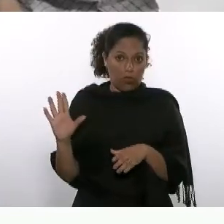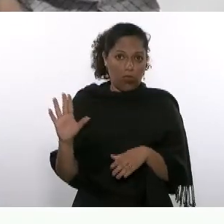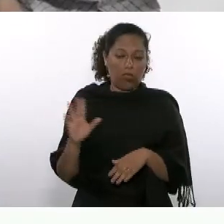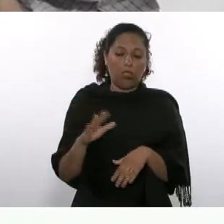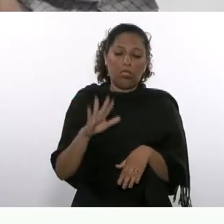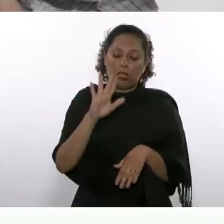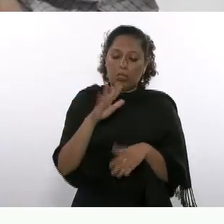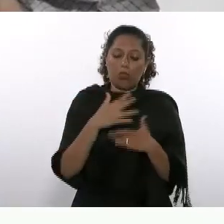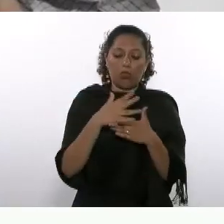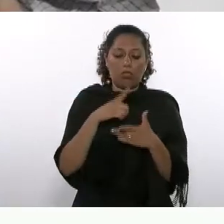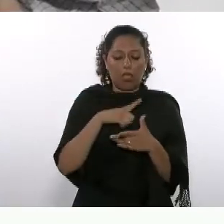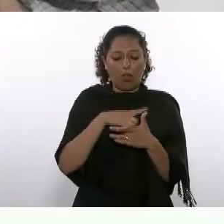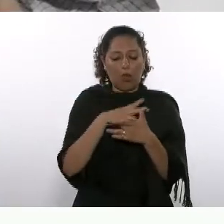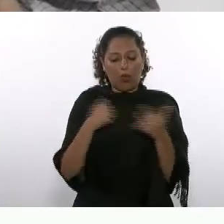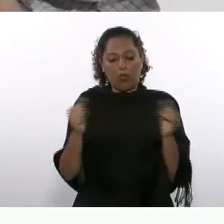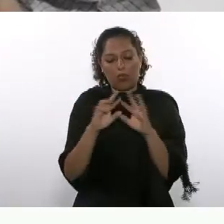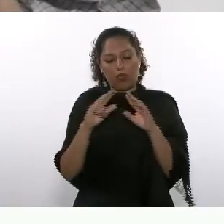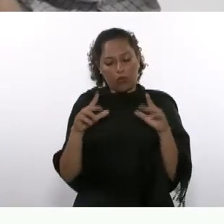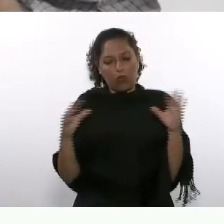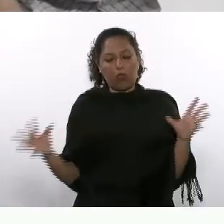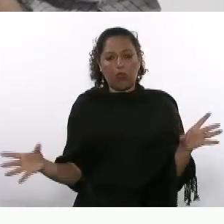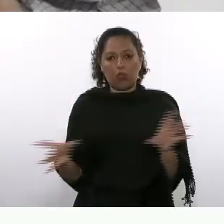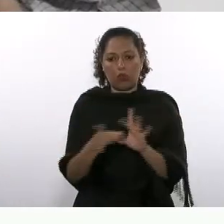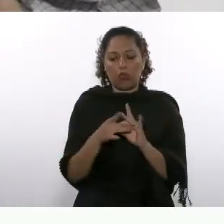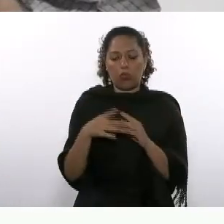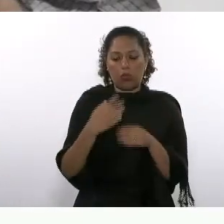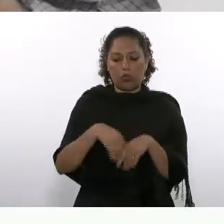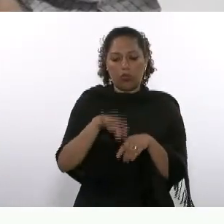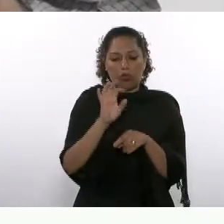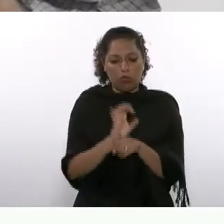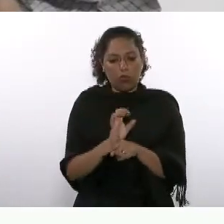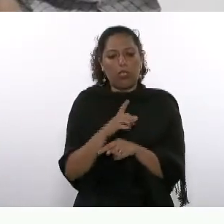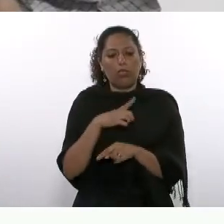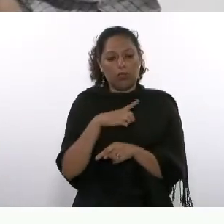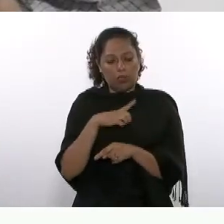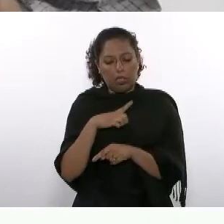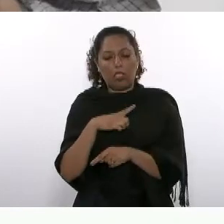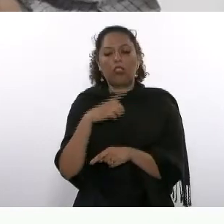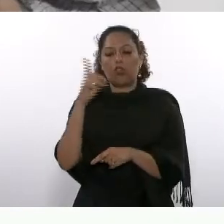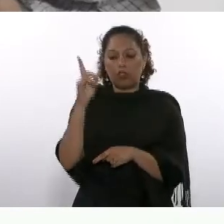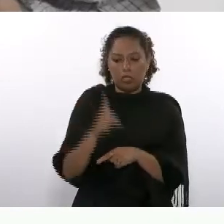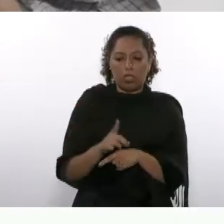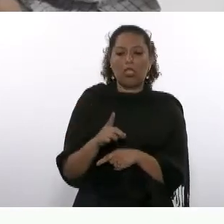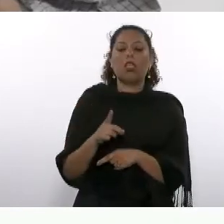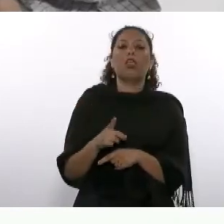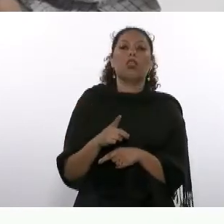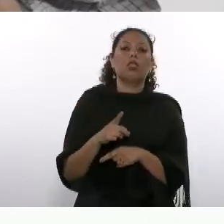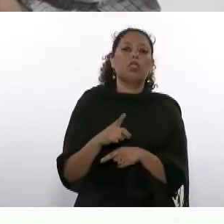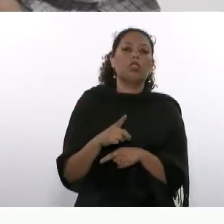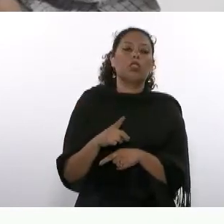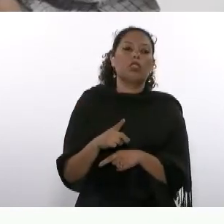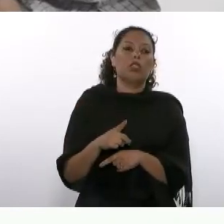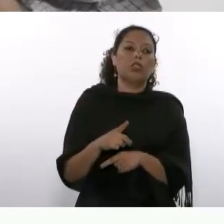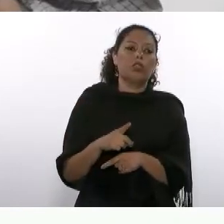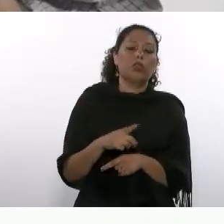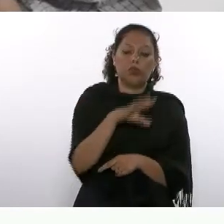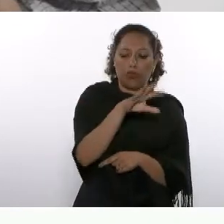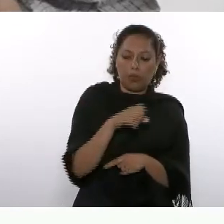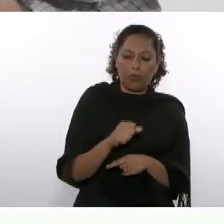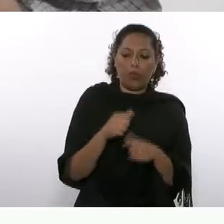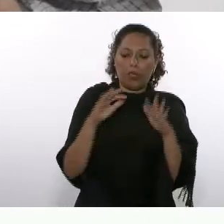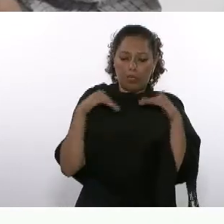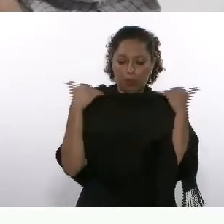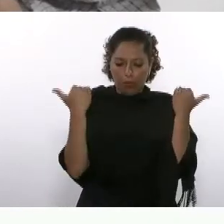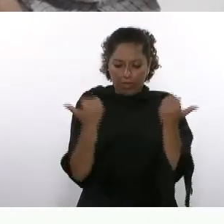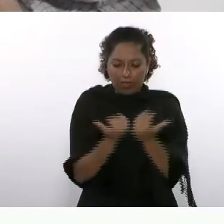isso poderia ser algo incluído. O Estado tem direito a usar tantos dias do Maracanã, do Maracanãzinho e assim por diante, para ter uma